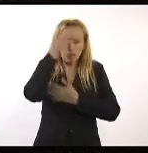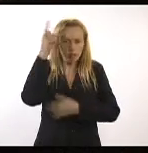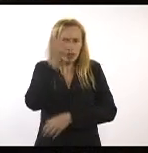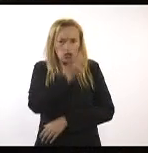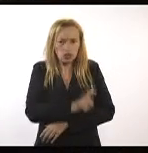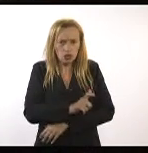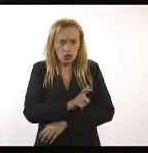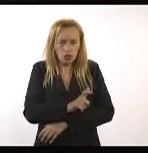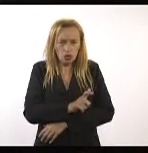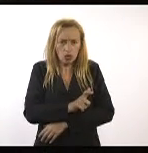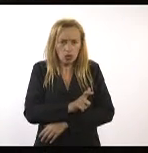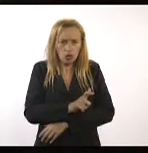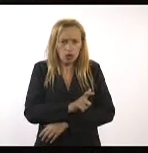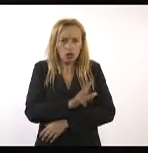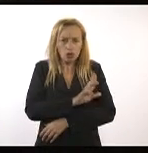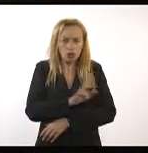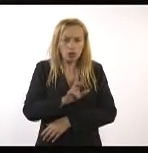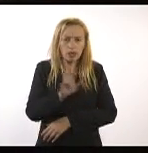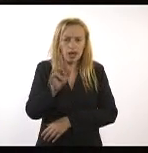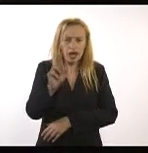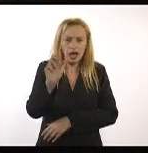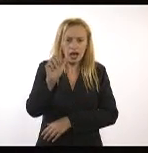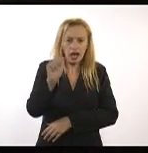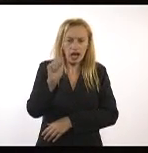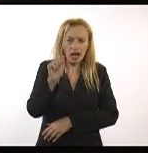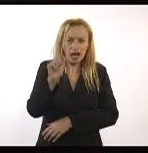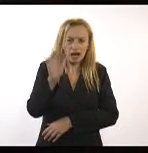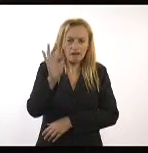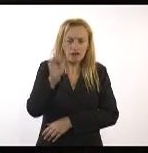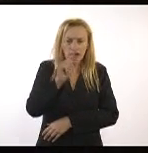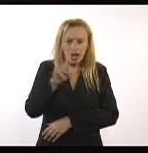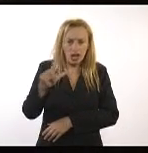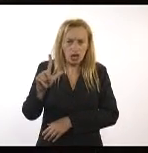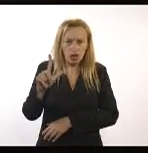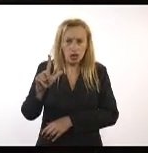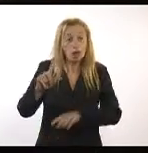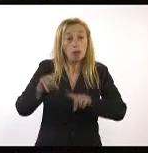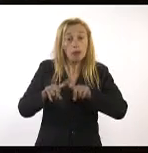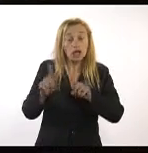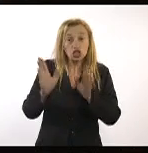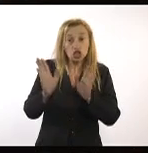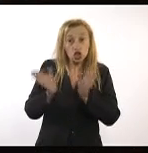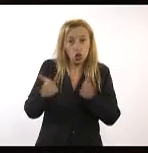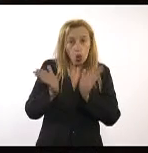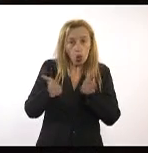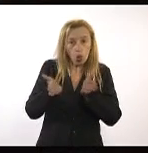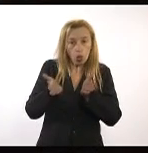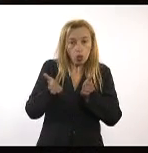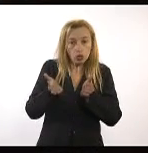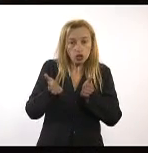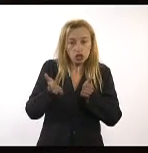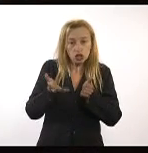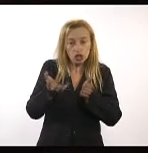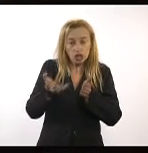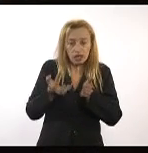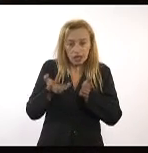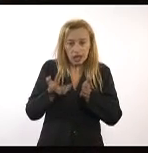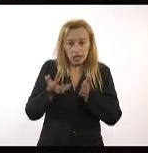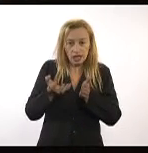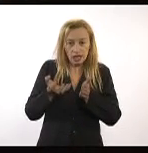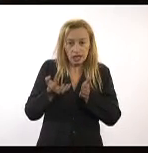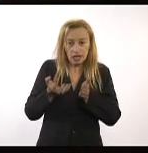que por nascimento chama-se rafael mas que hoje prefere ser chamado de